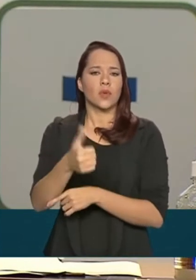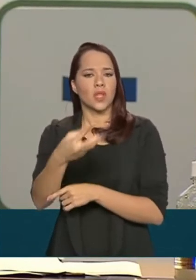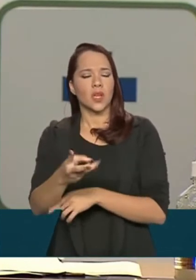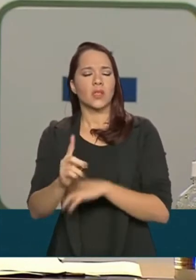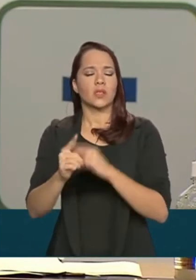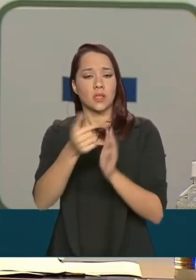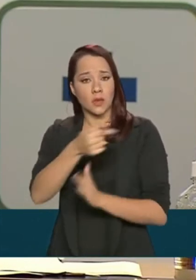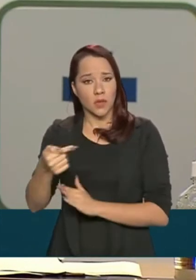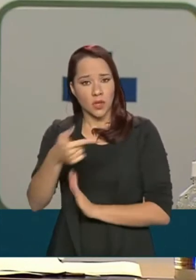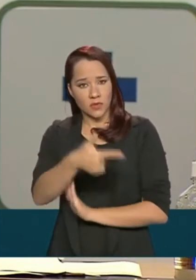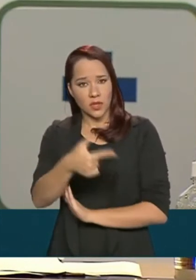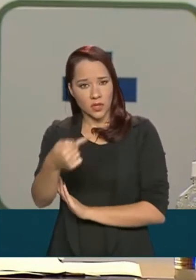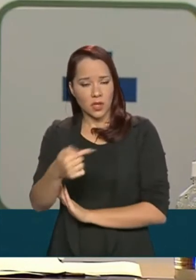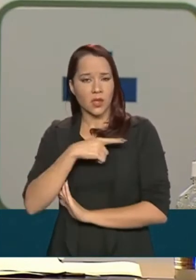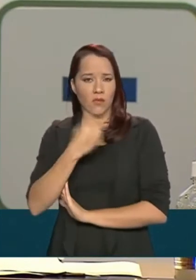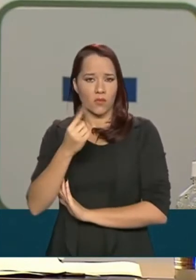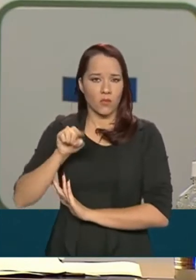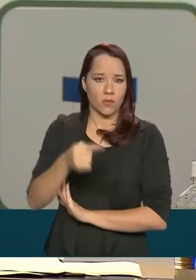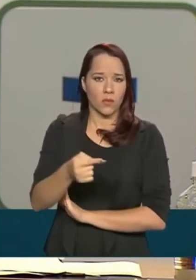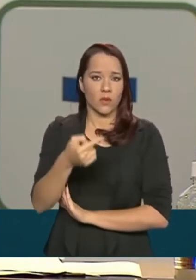semana 27, 1.028.